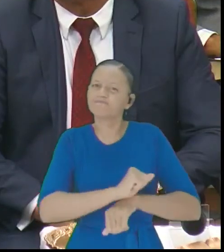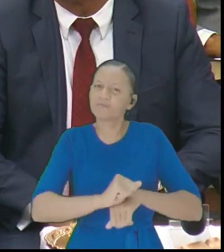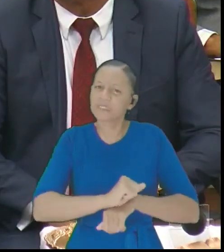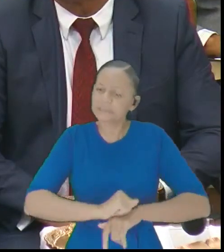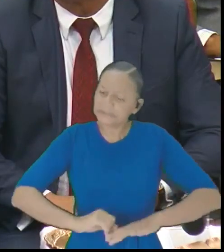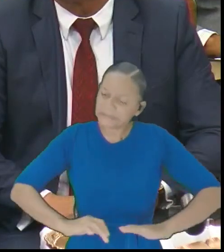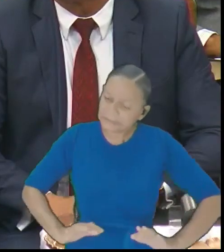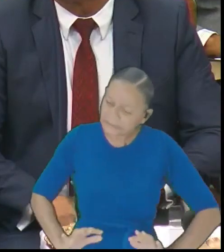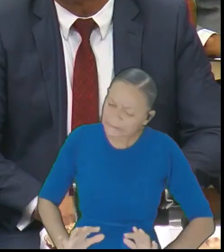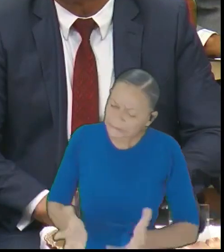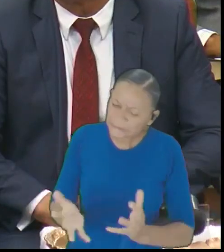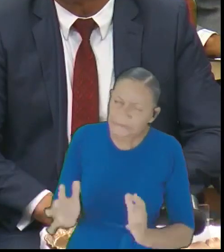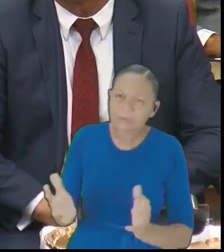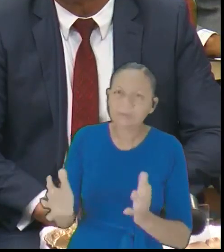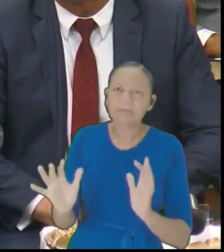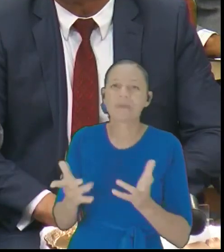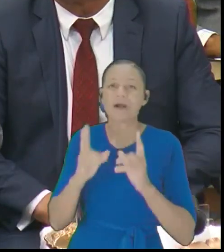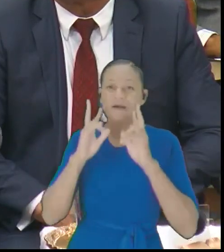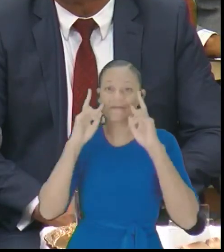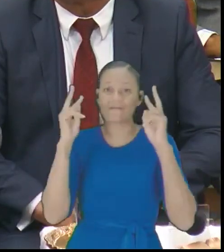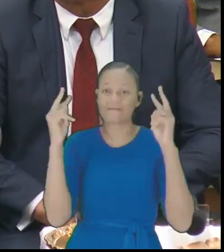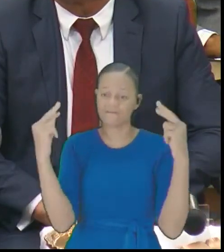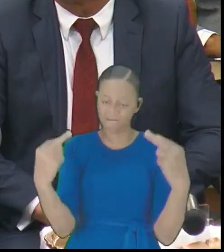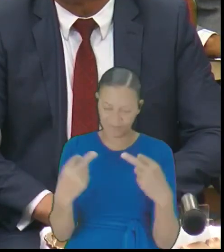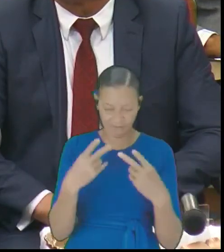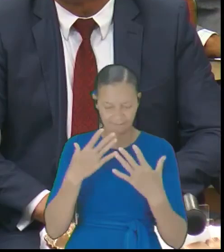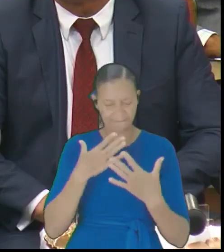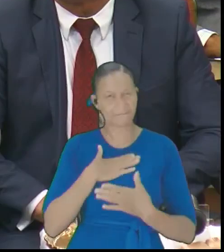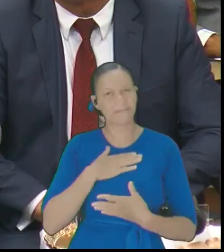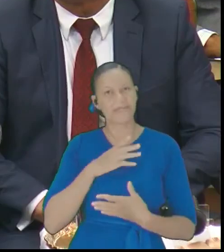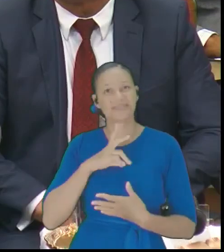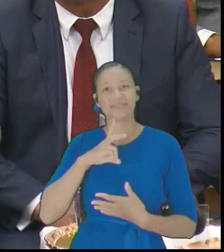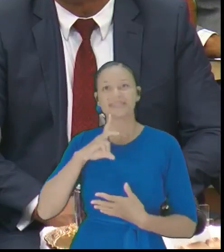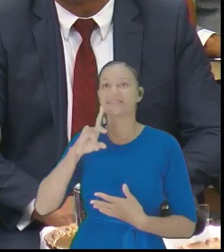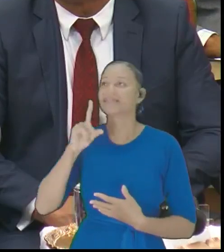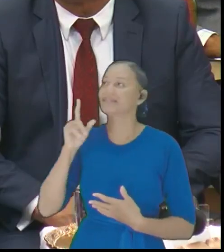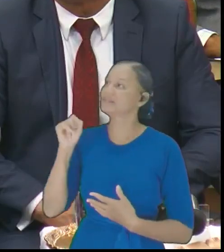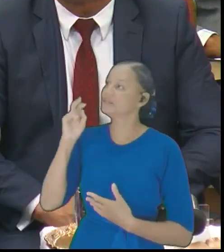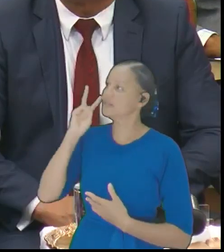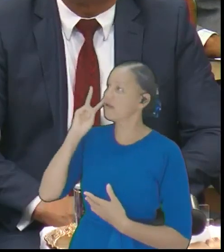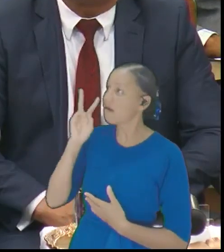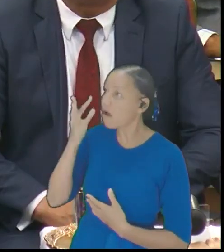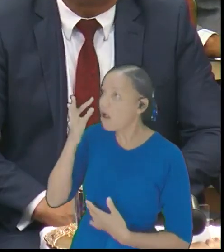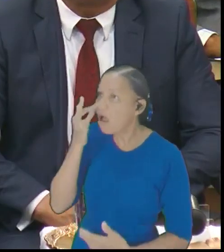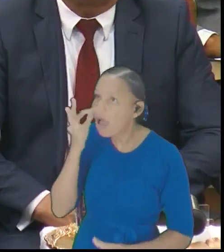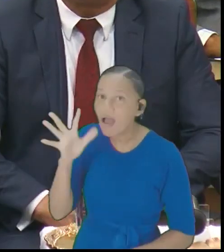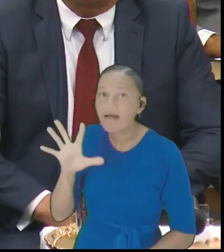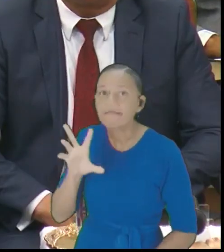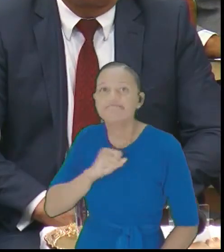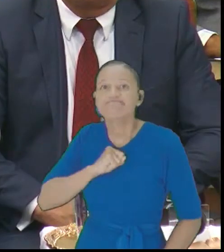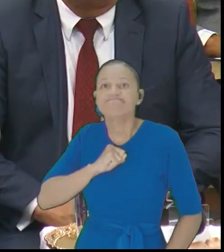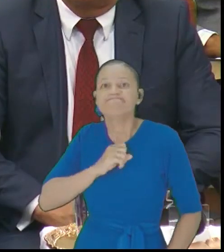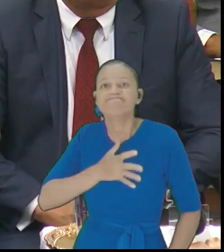por ver o meu dia, viu e alegrou-se.